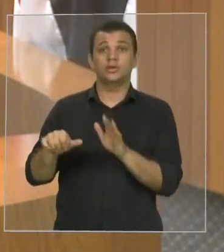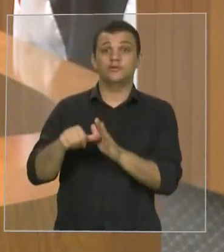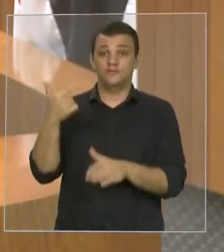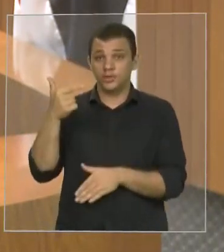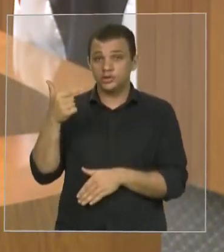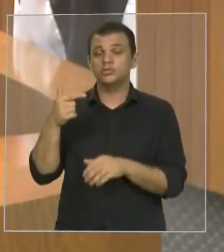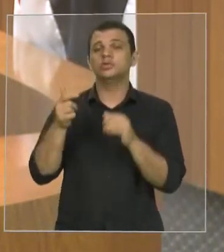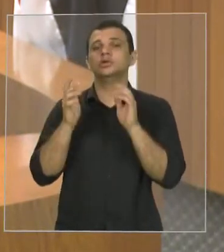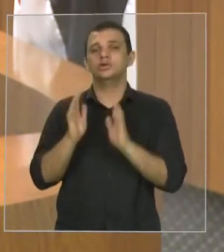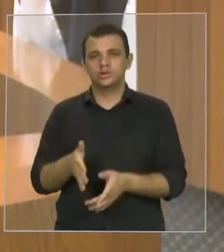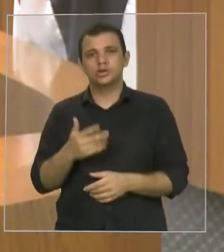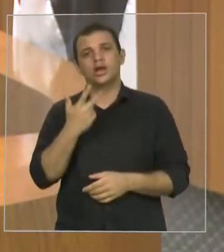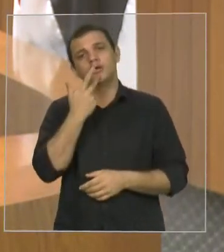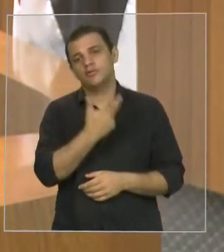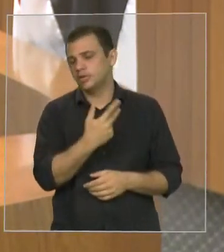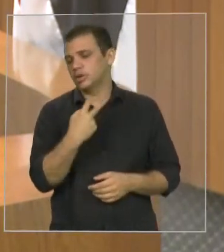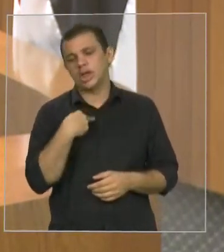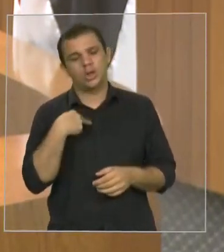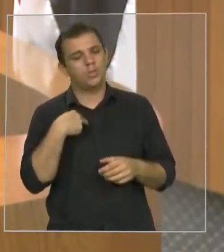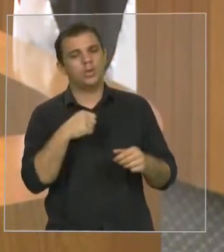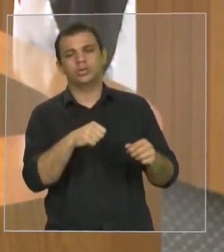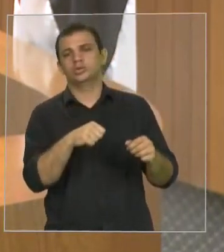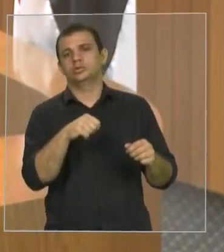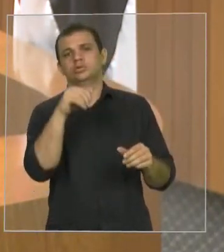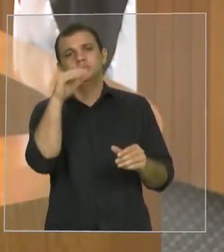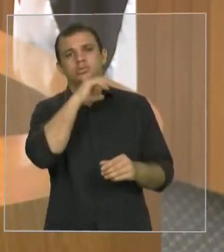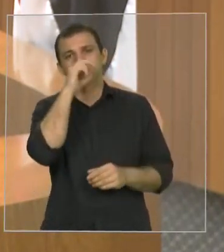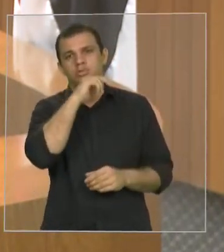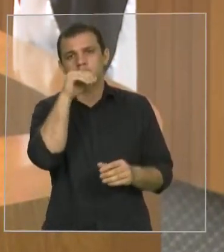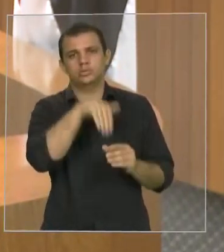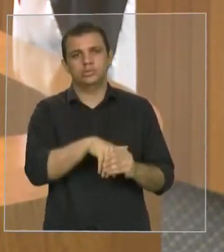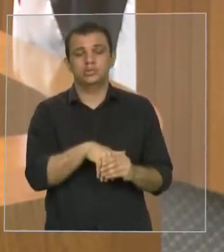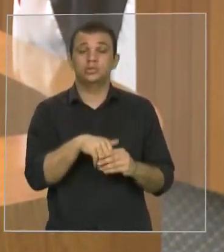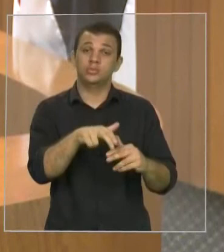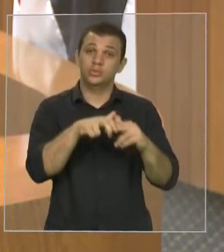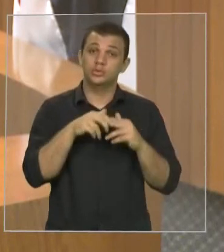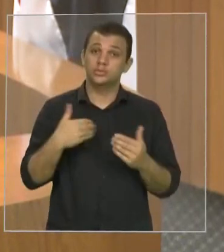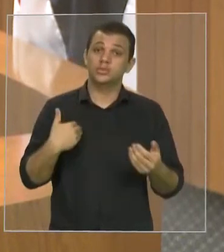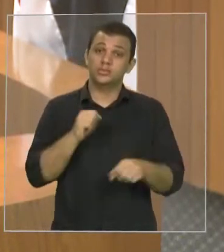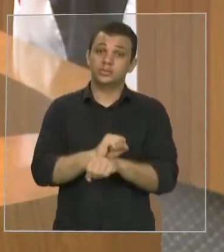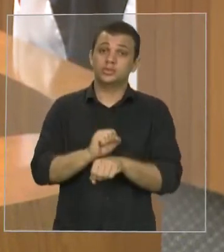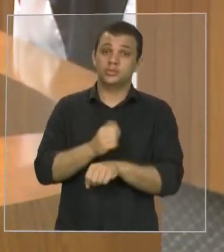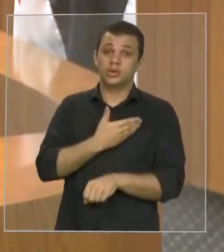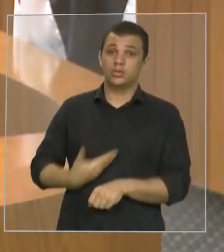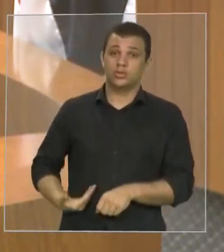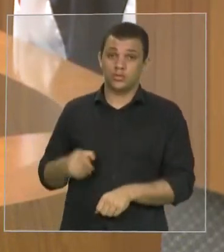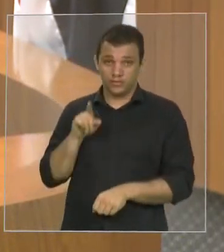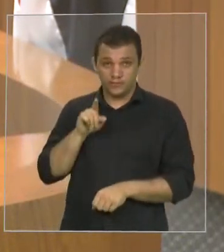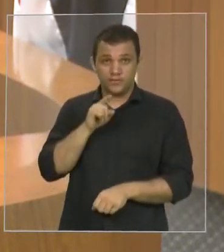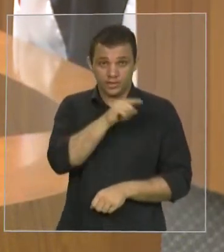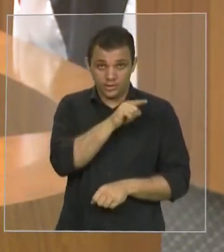que o governo reavalie essa posição e possa discutir normalmente com os servidores